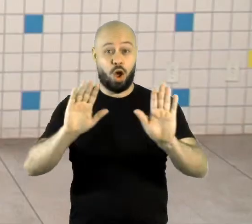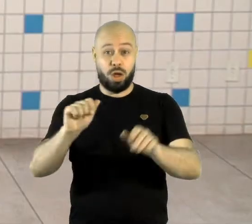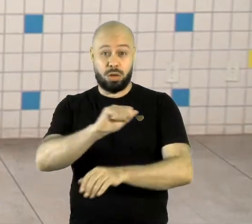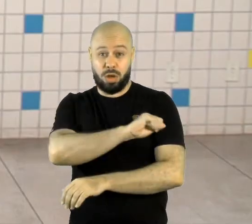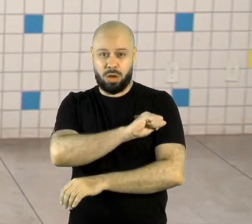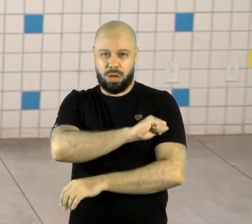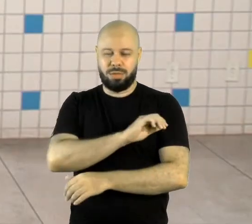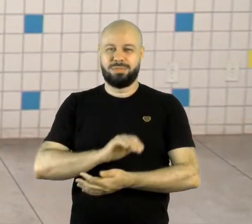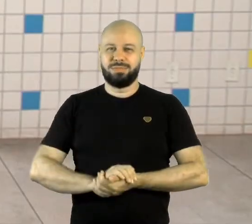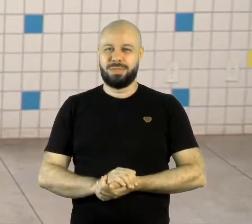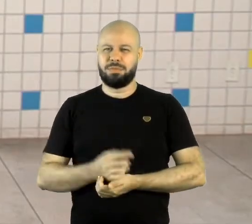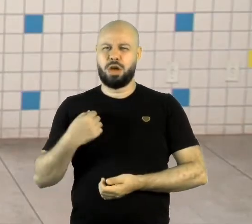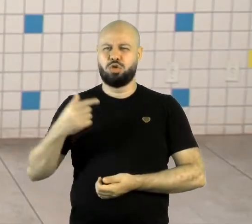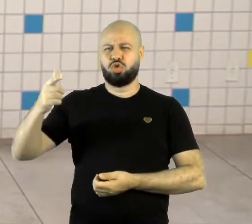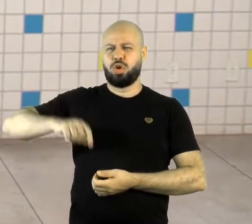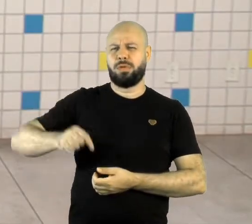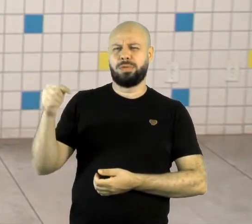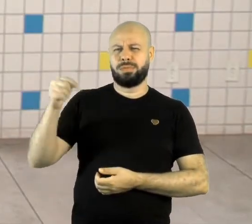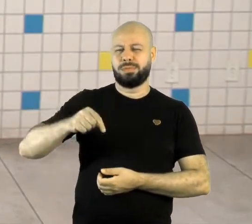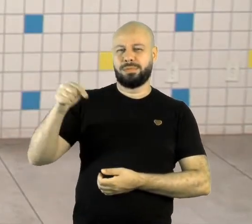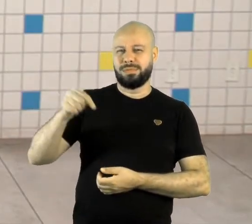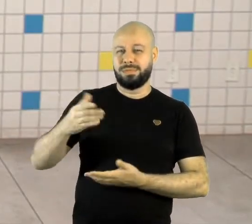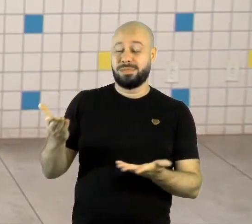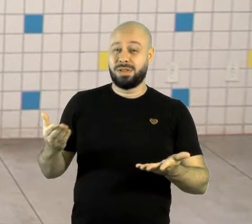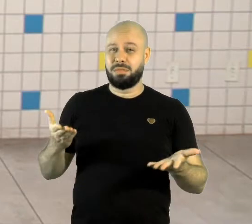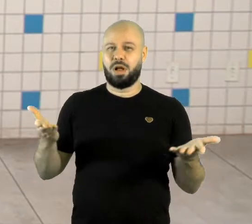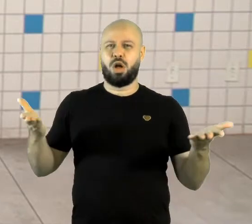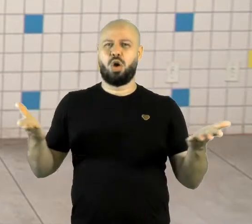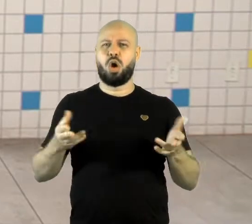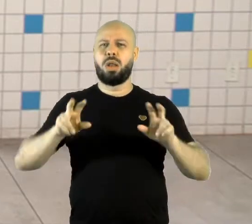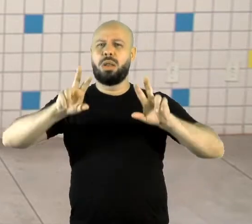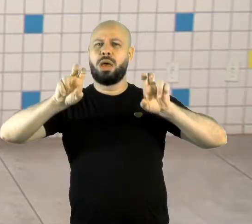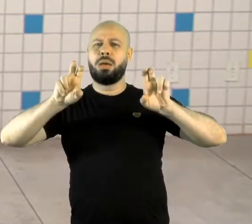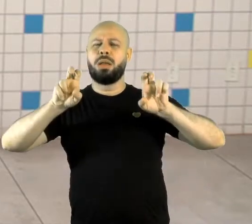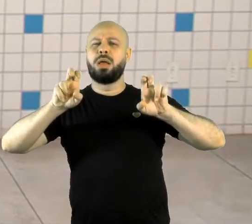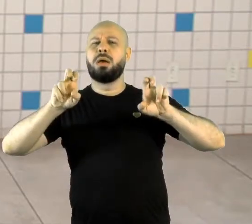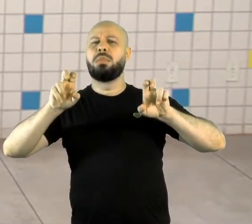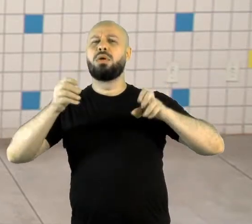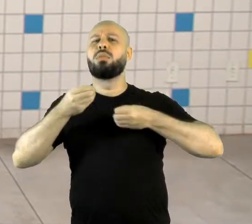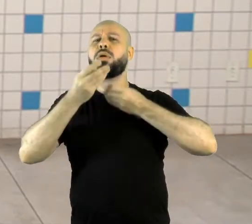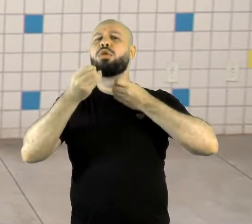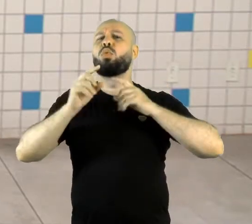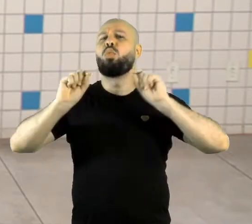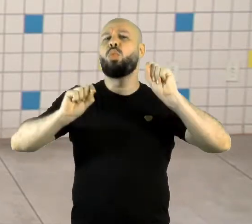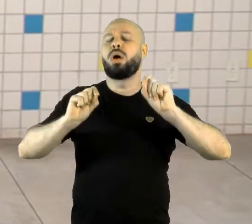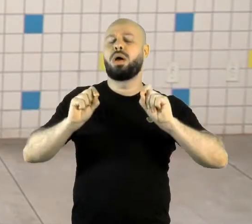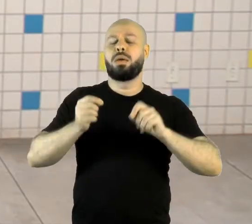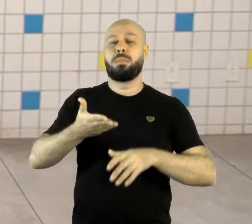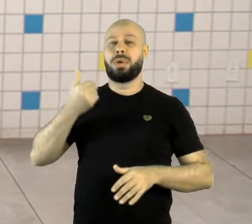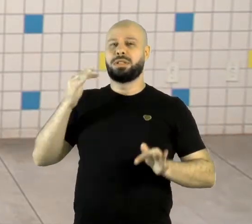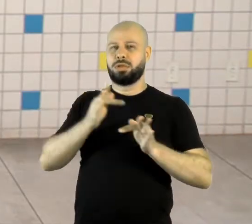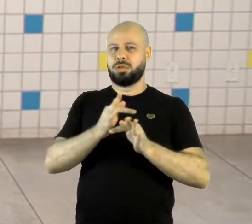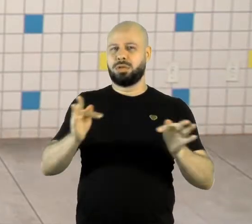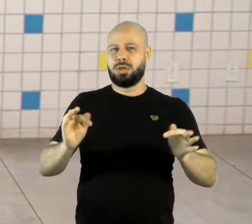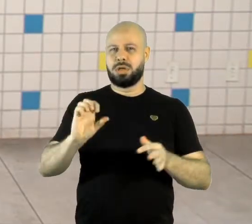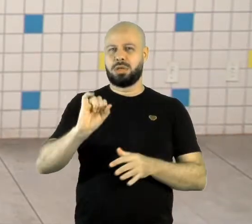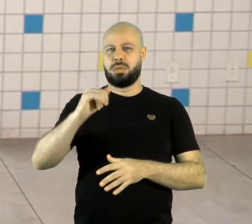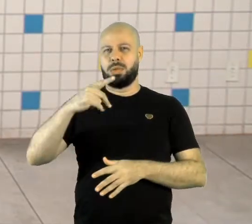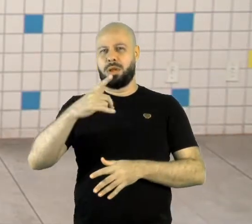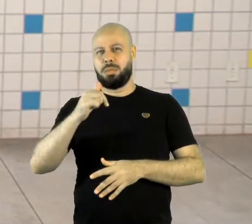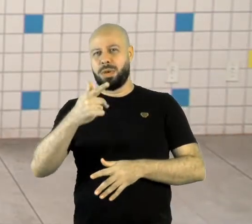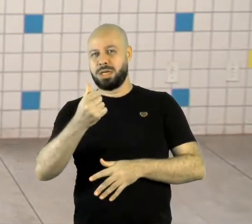Hello students, I am here again and today we are going to talk about simple past like the